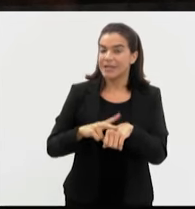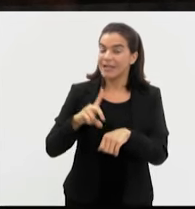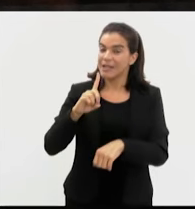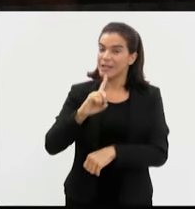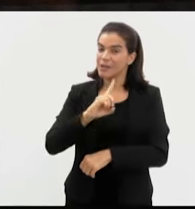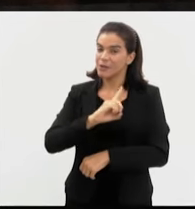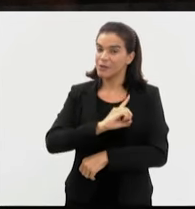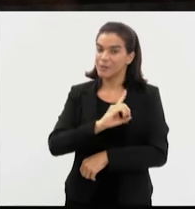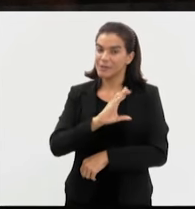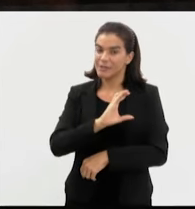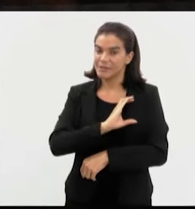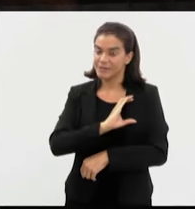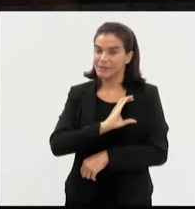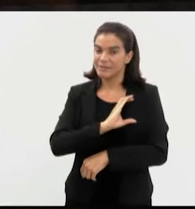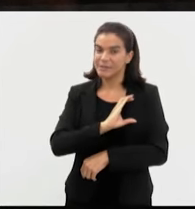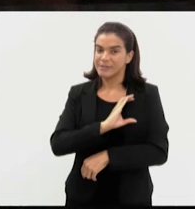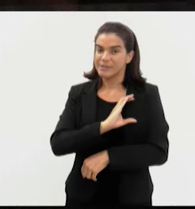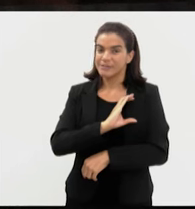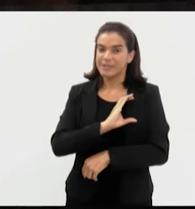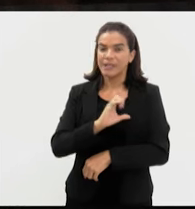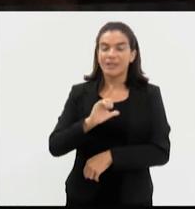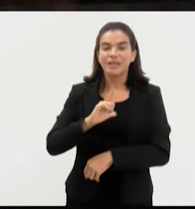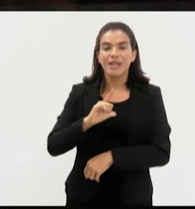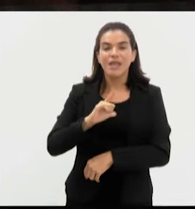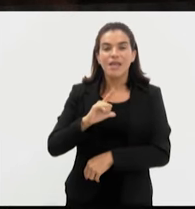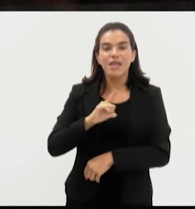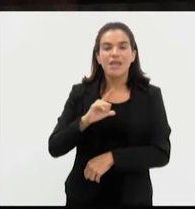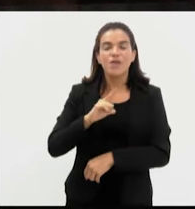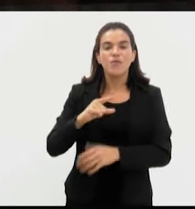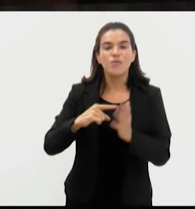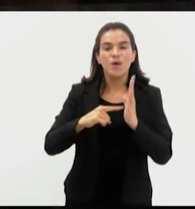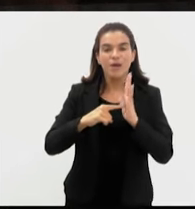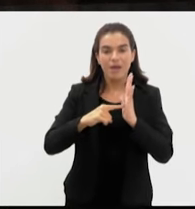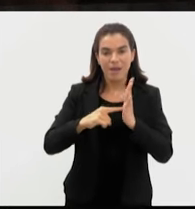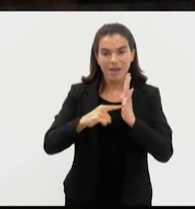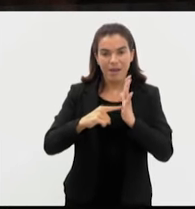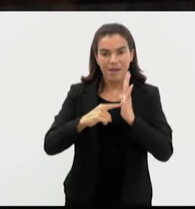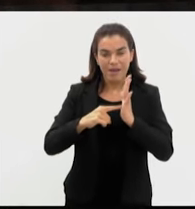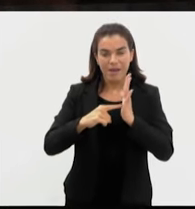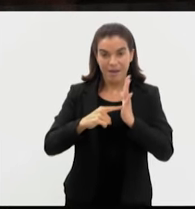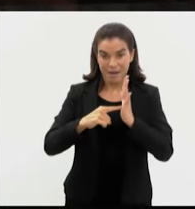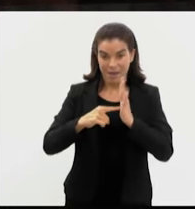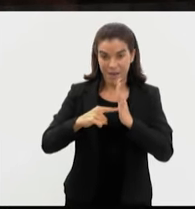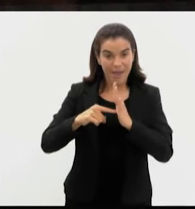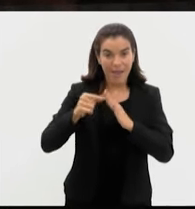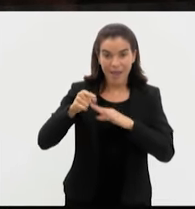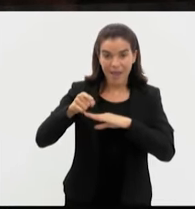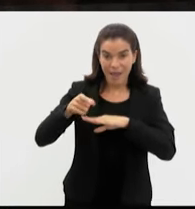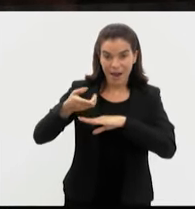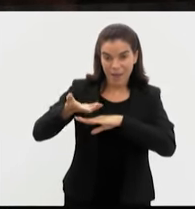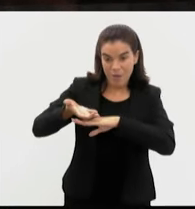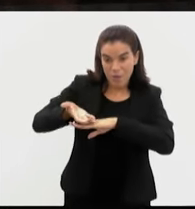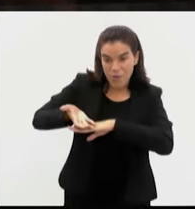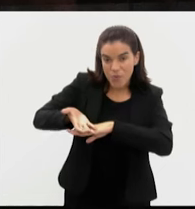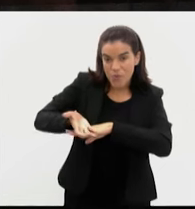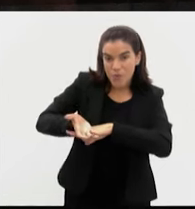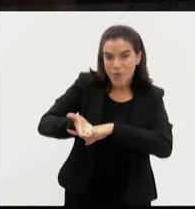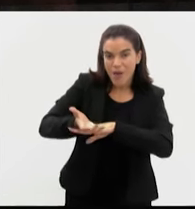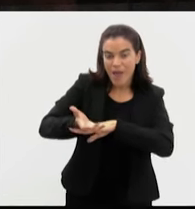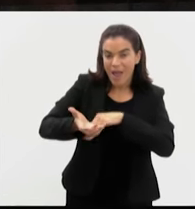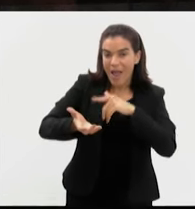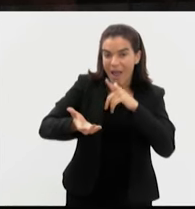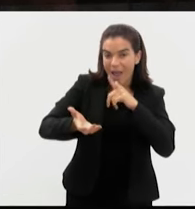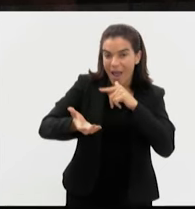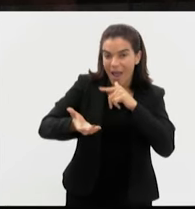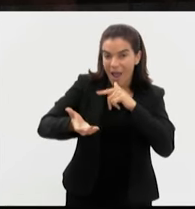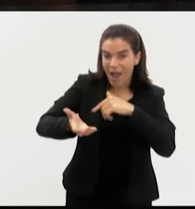de Caxias uma máquina Anfíbia ou seja uma máquina que ela entra no Rio e